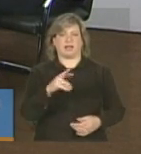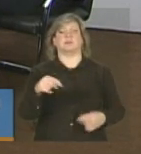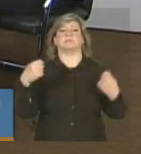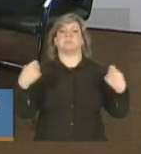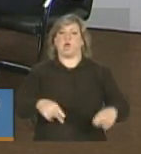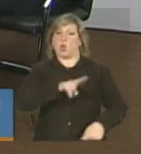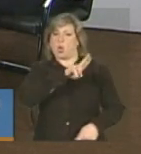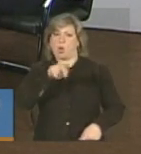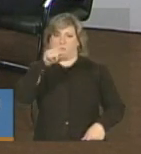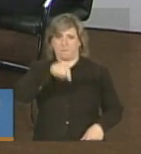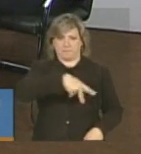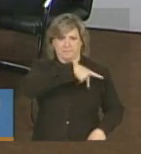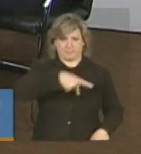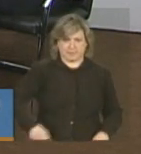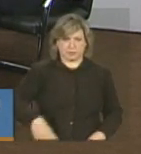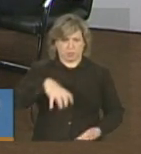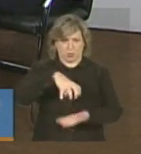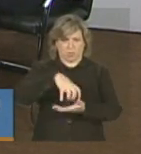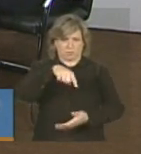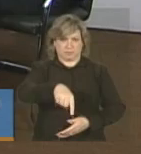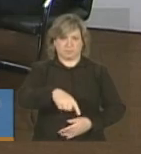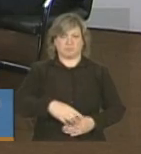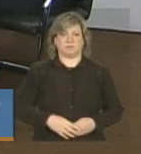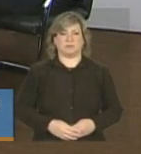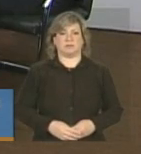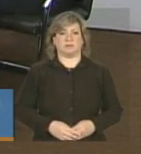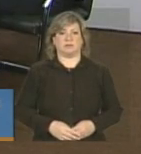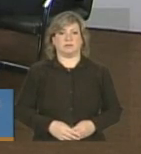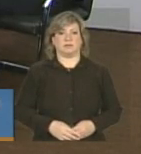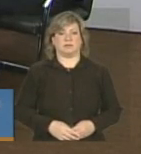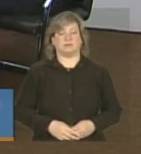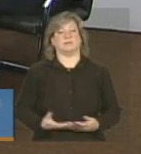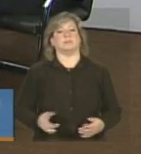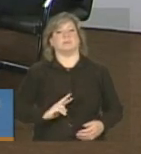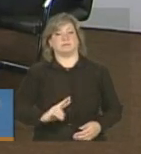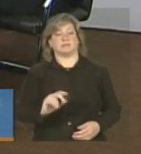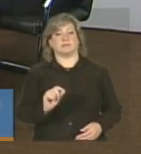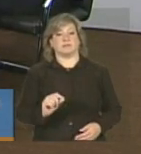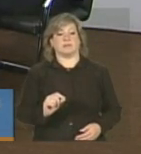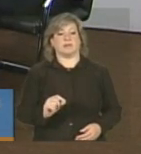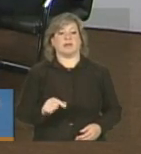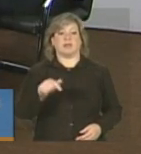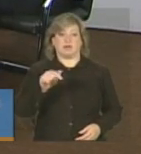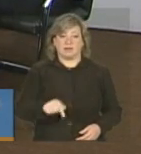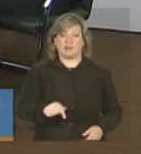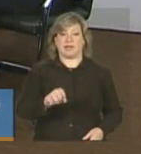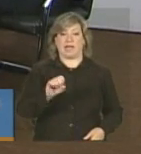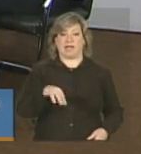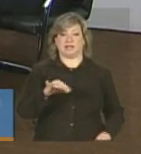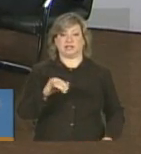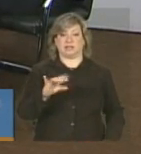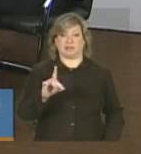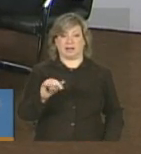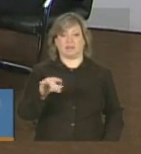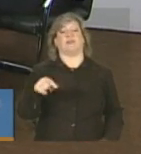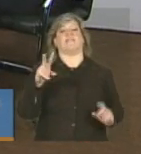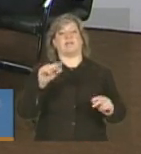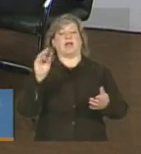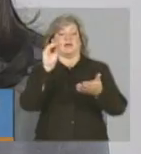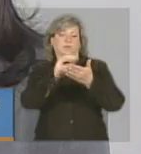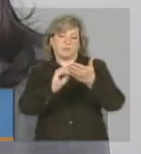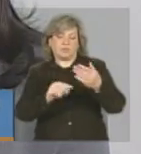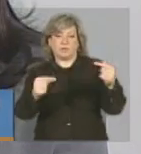nome do presidente da entidade? Olha, na verdade, cada entidade vai adequar o seu